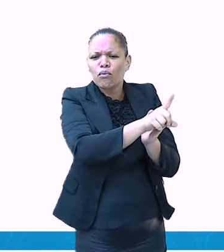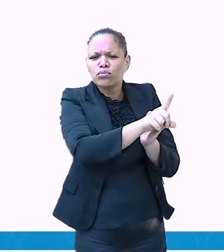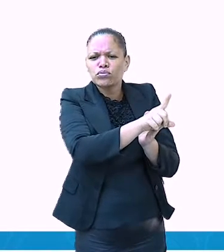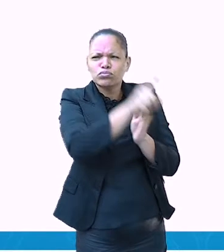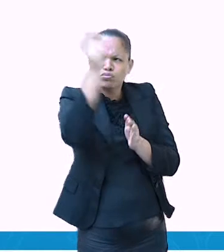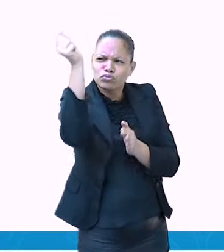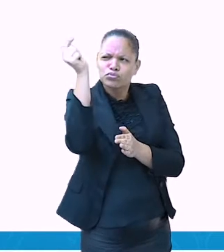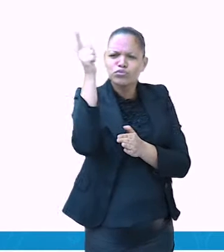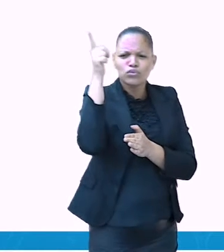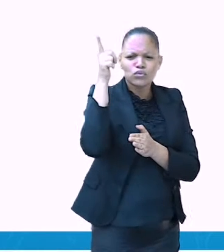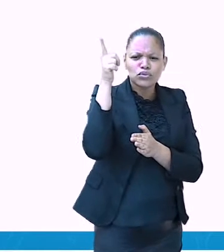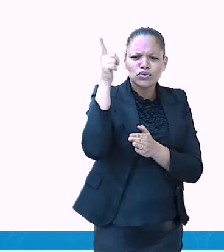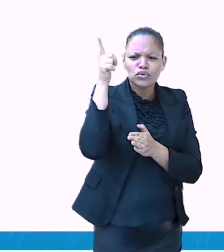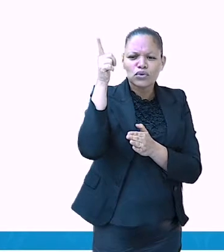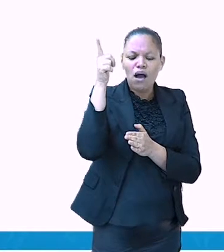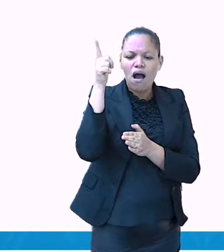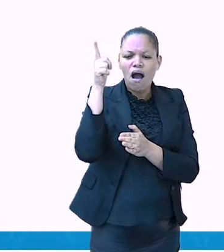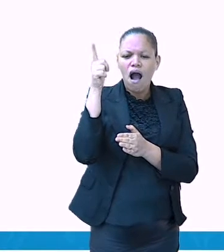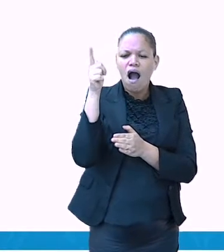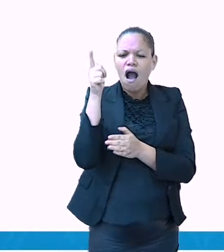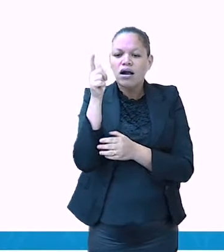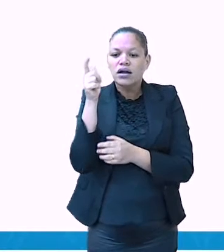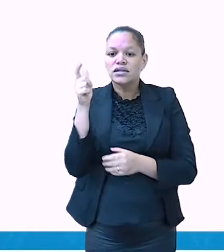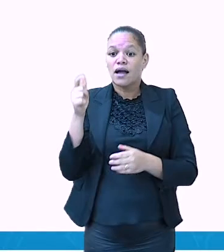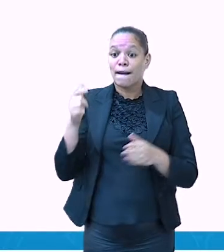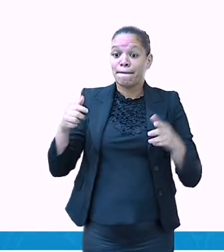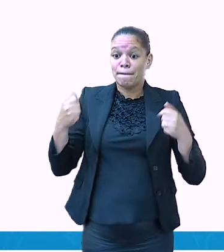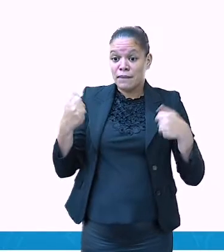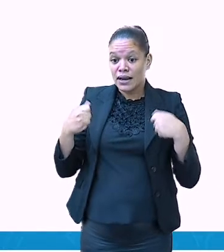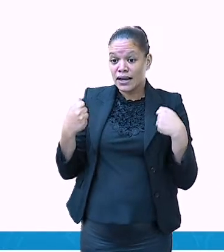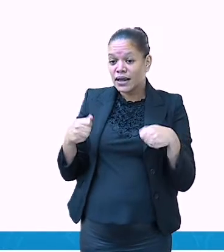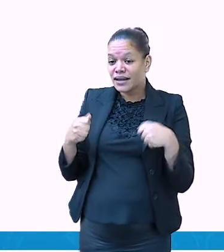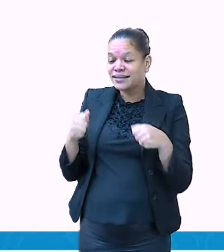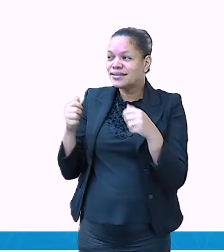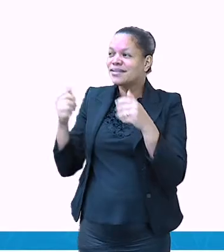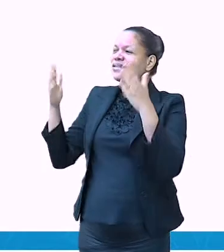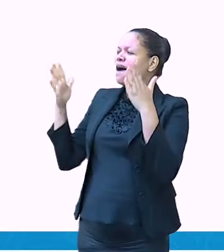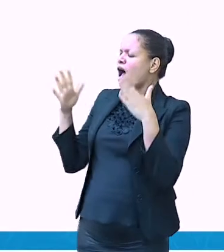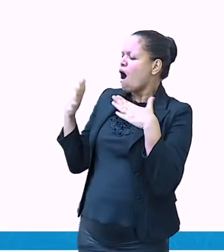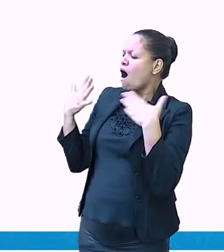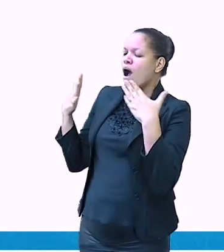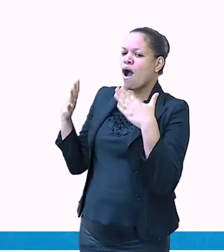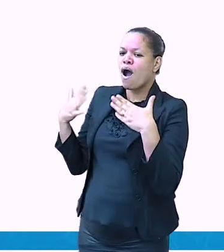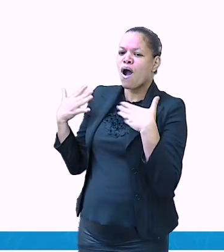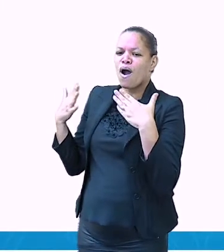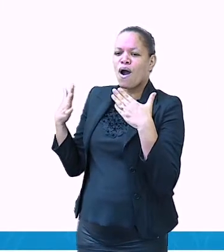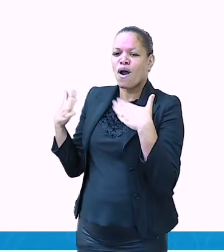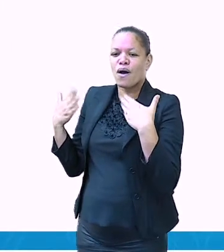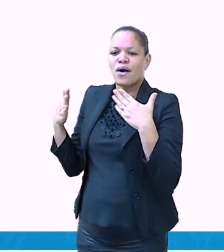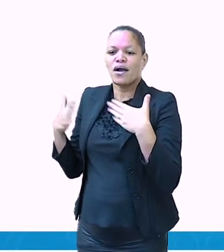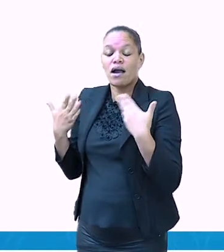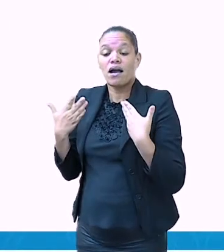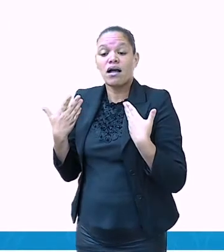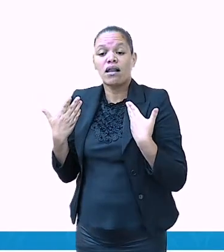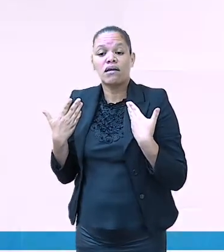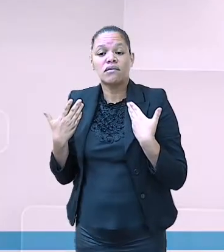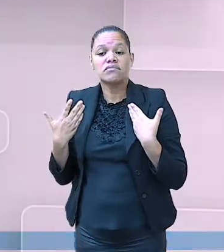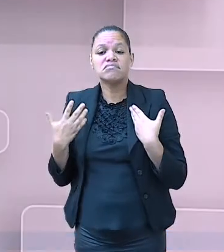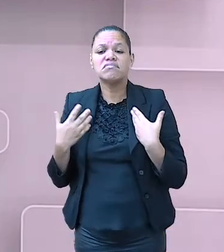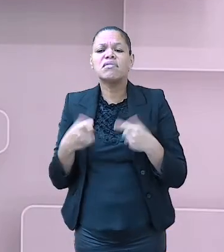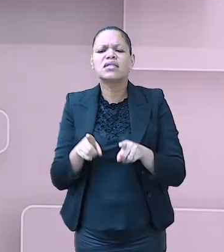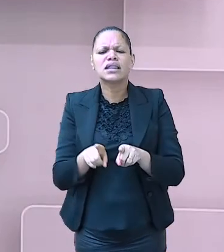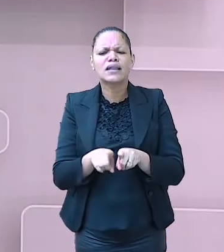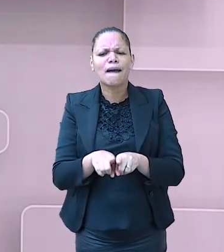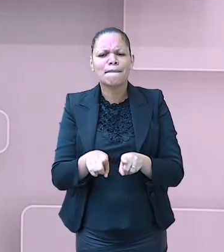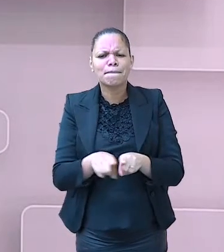É porque ela está ali se esquentando mesmo. Quando está mais frio, a questão